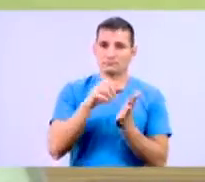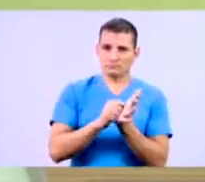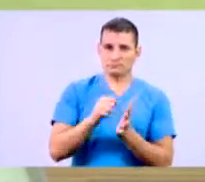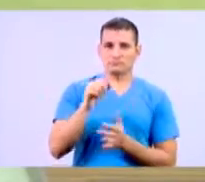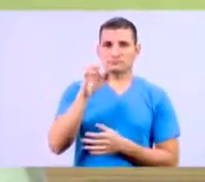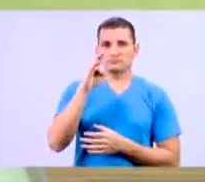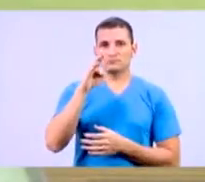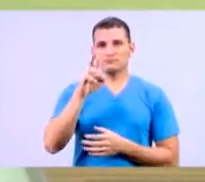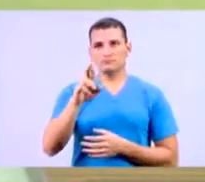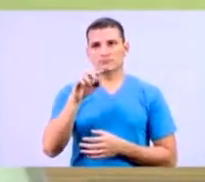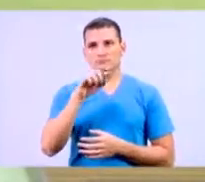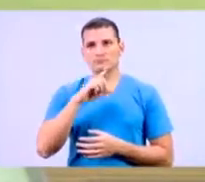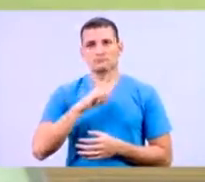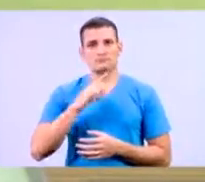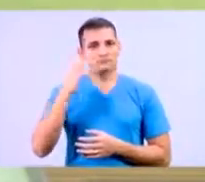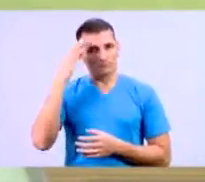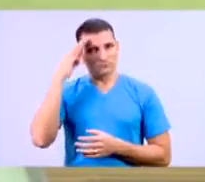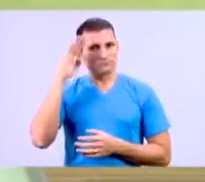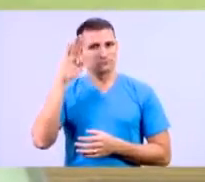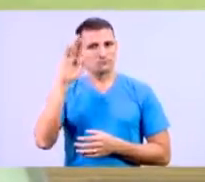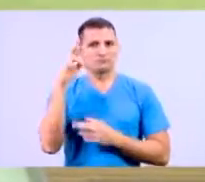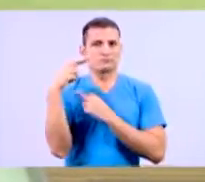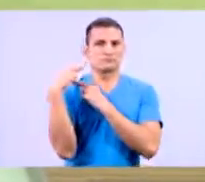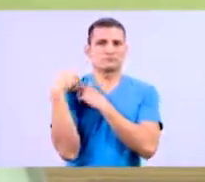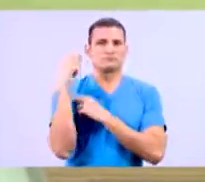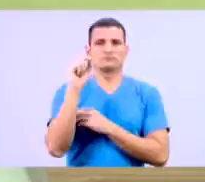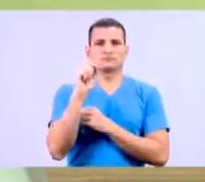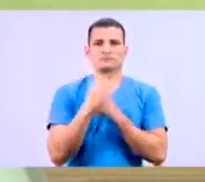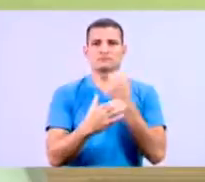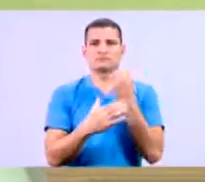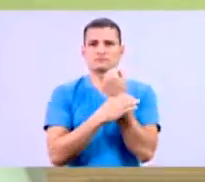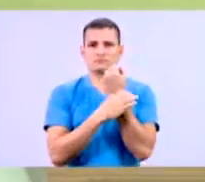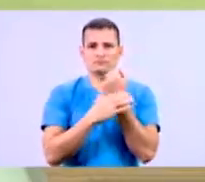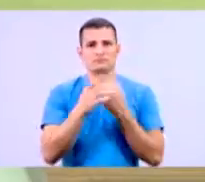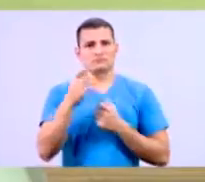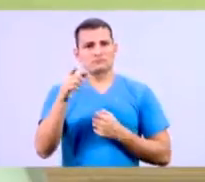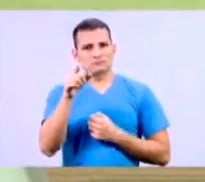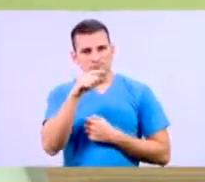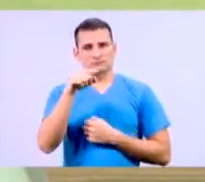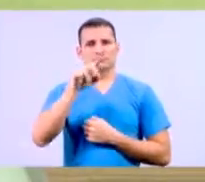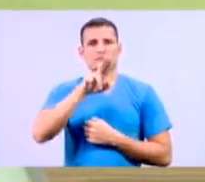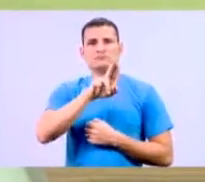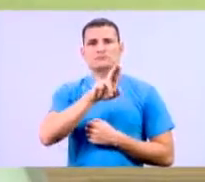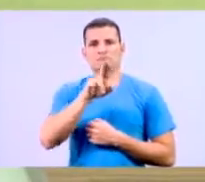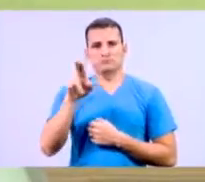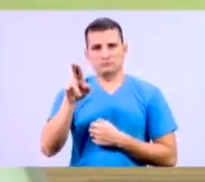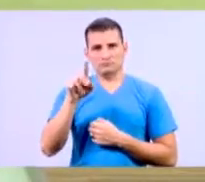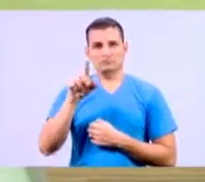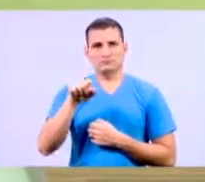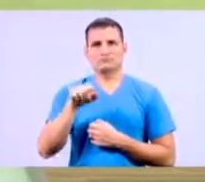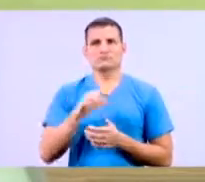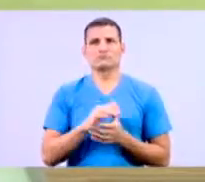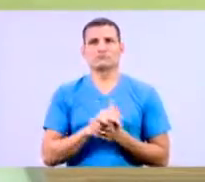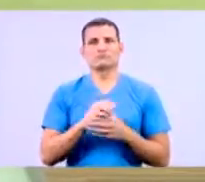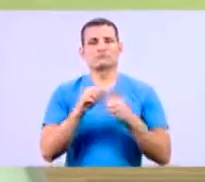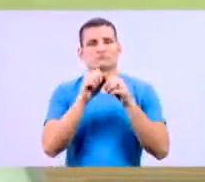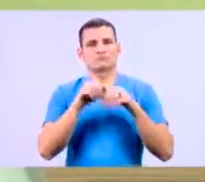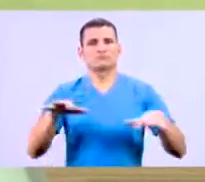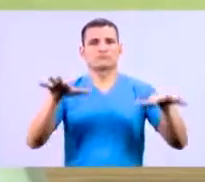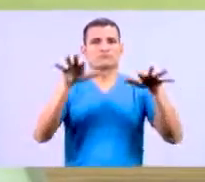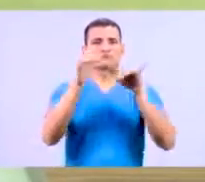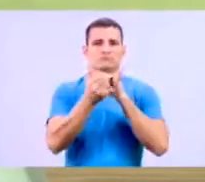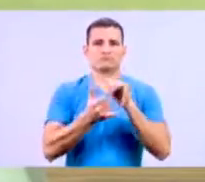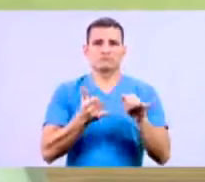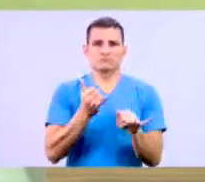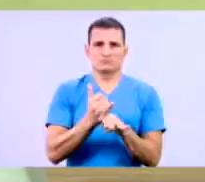tem a principal missão de garantir que esses nomes eles sejam propagados por toda a internet.